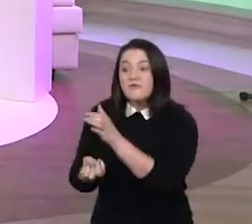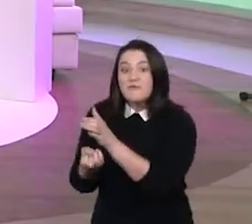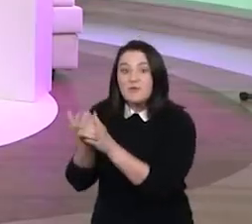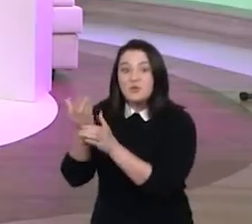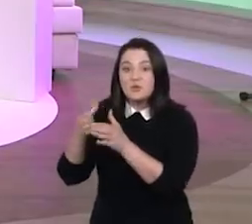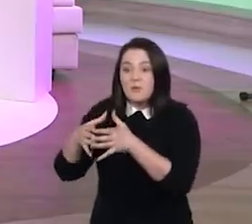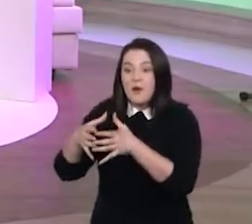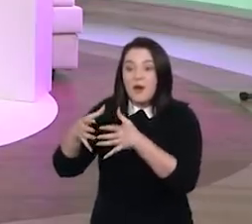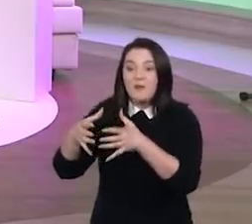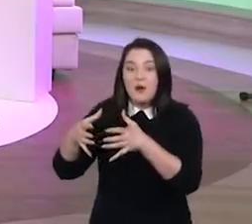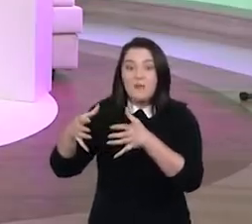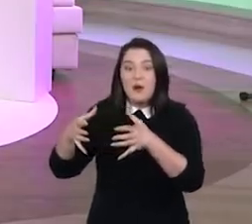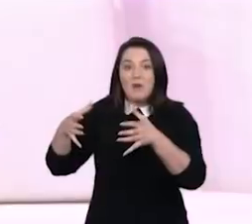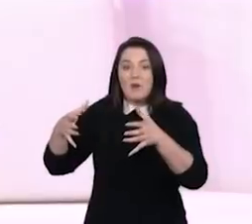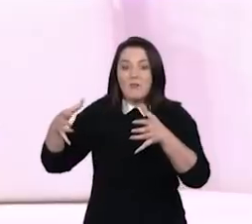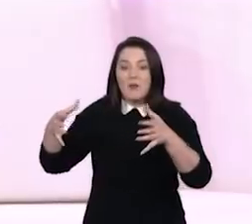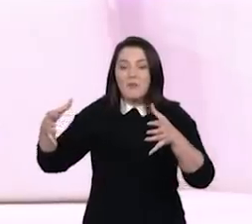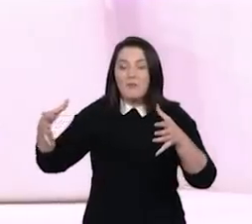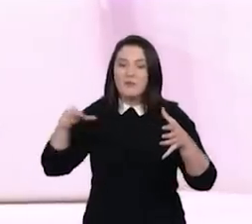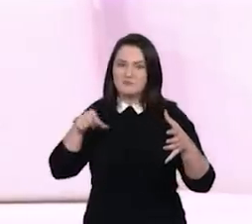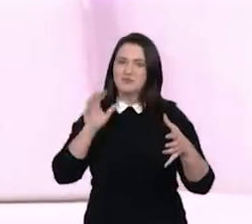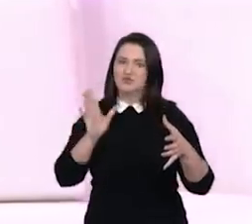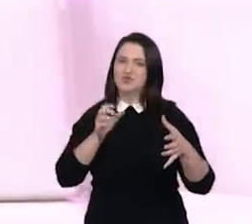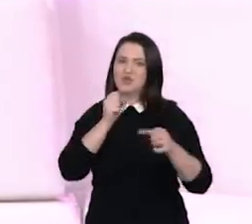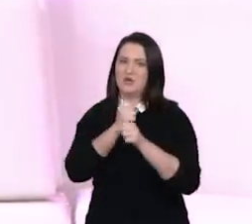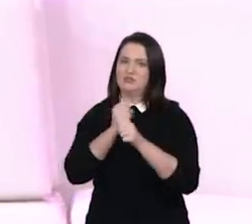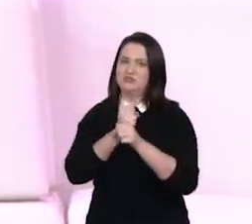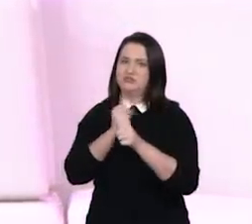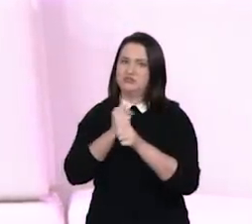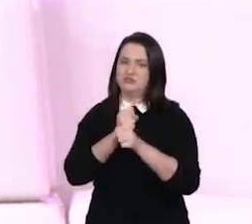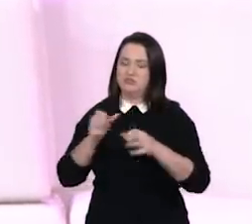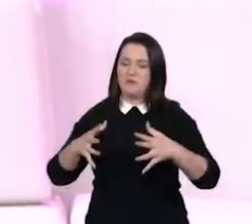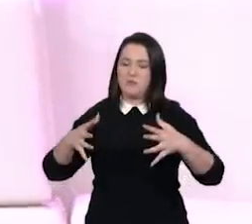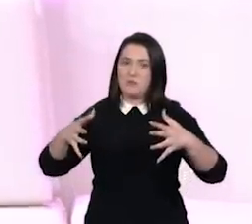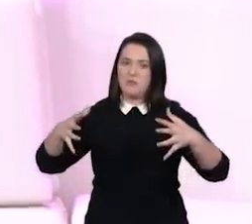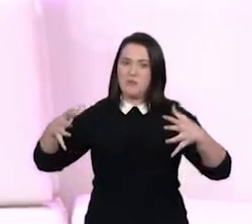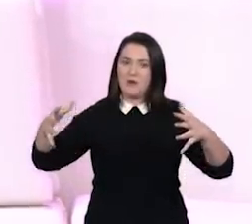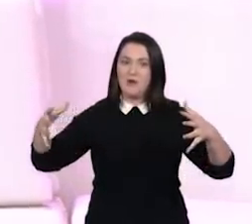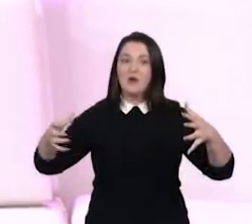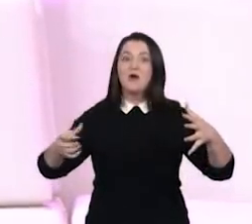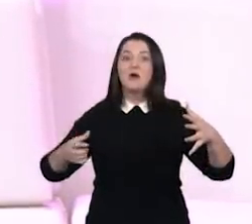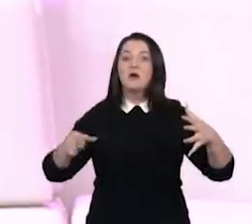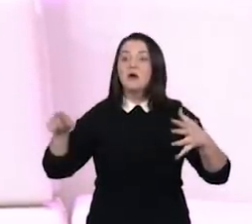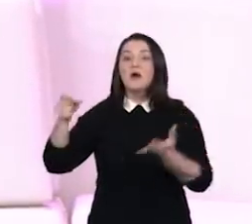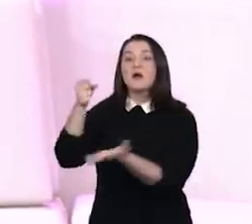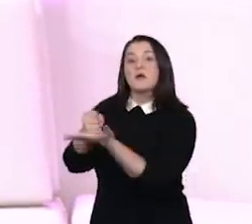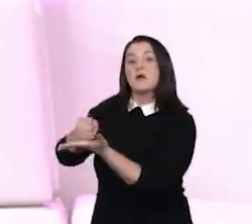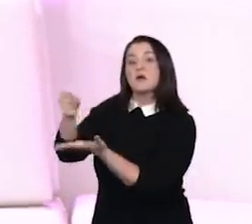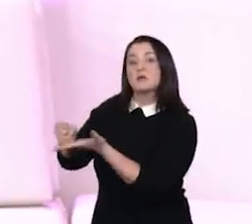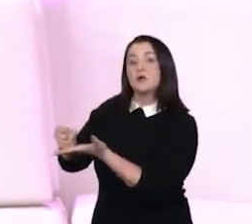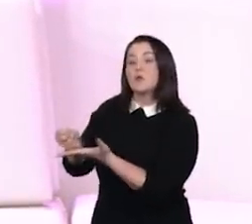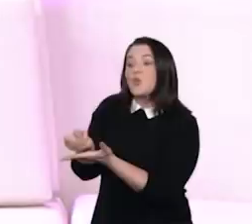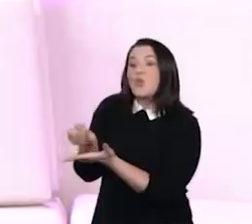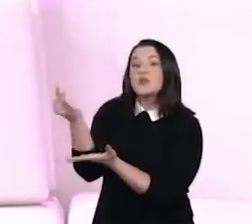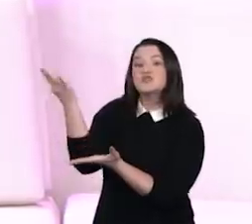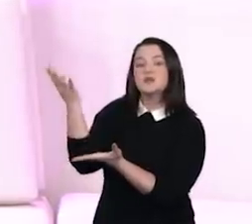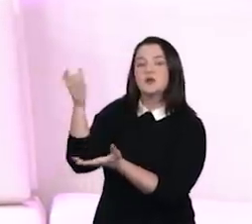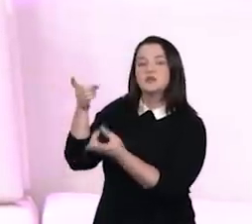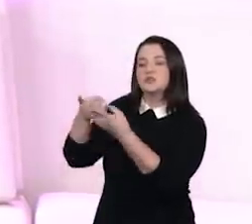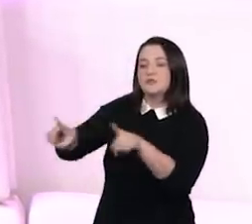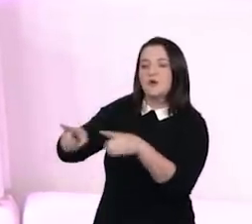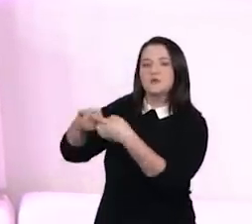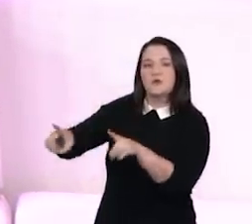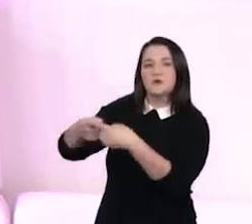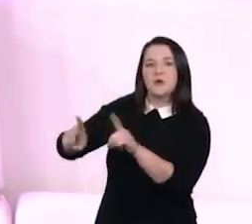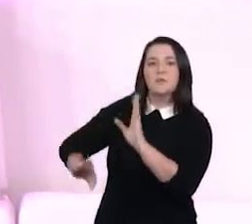é uma cidade centenária, nunca havia registrado tantos divórcios como registrou no último ano.